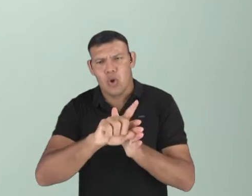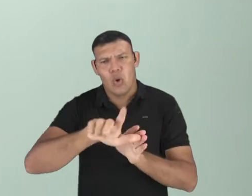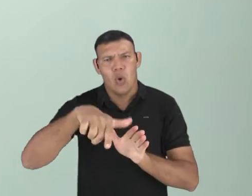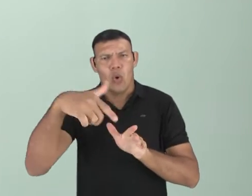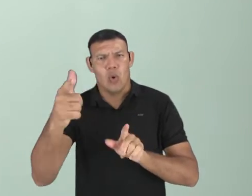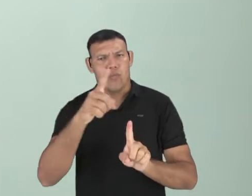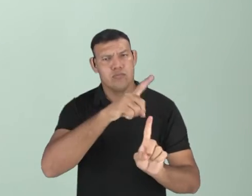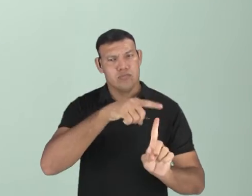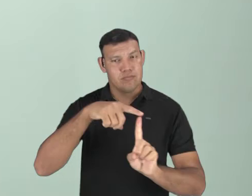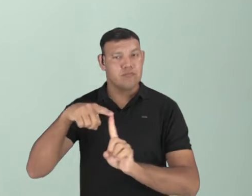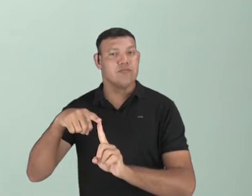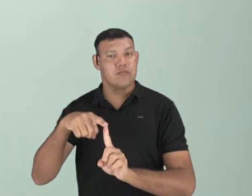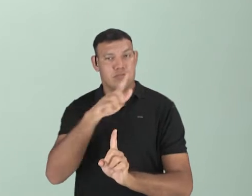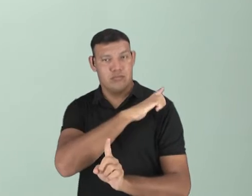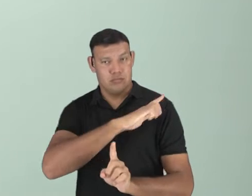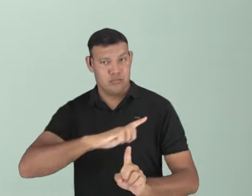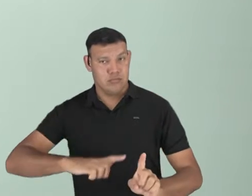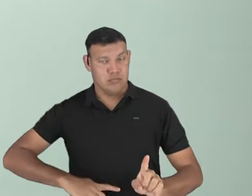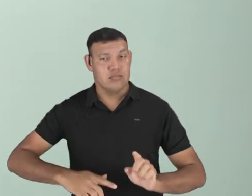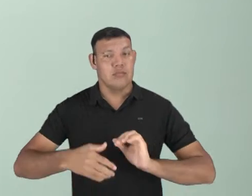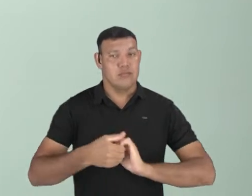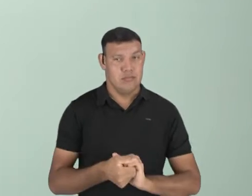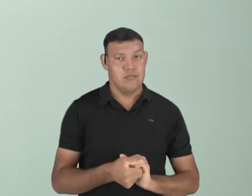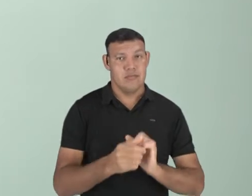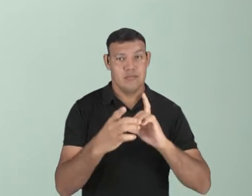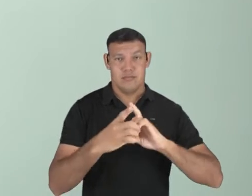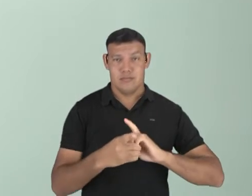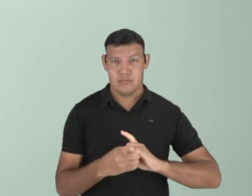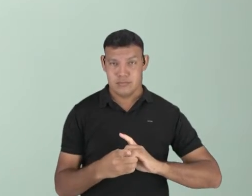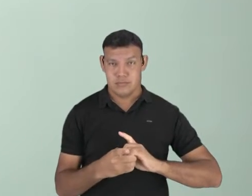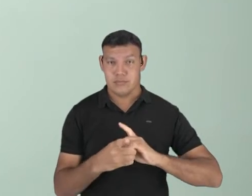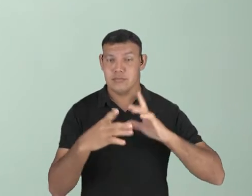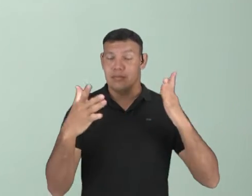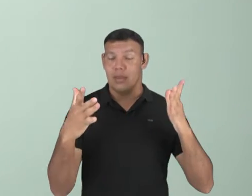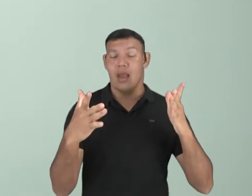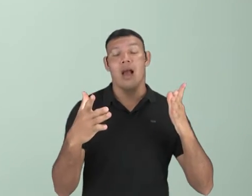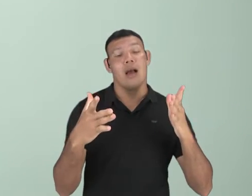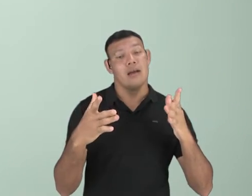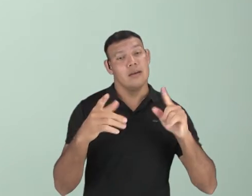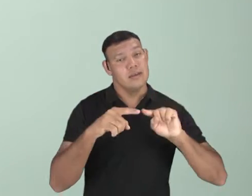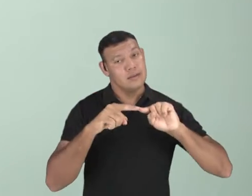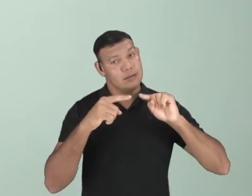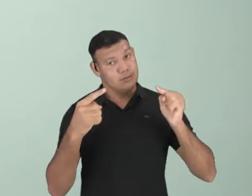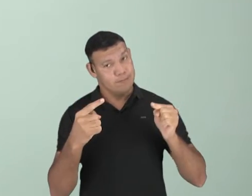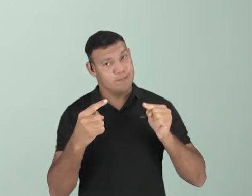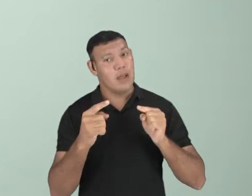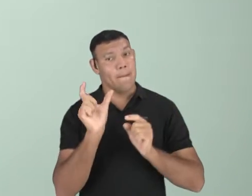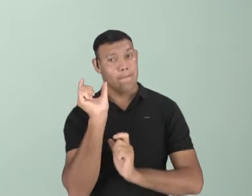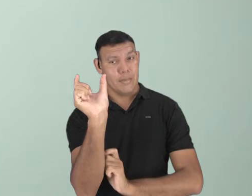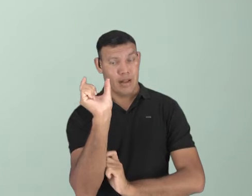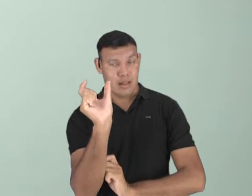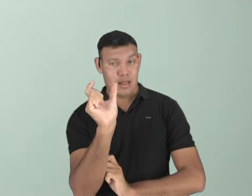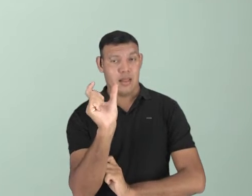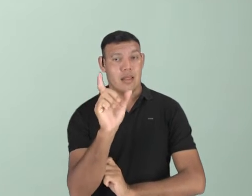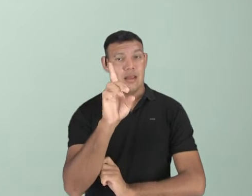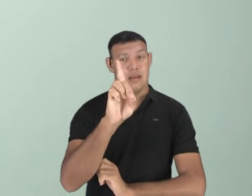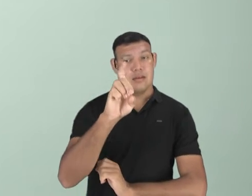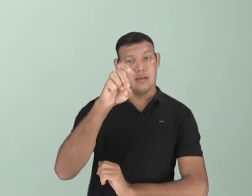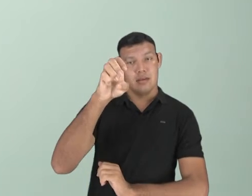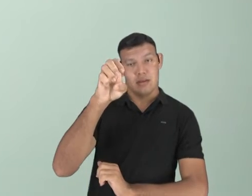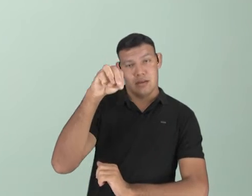formas governamentais. A democracia, aliás, a palavra democracia, ela é formada por